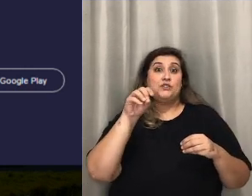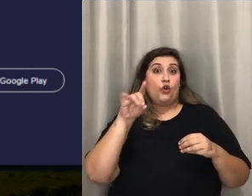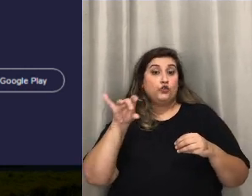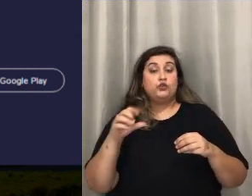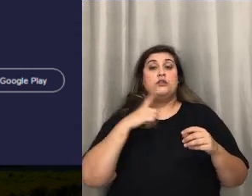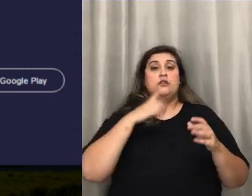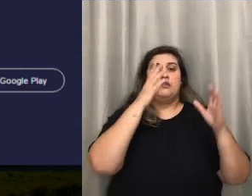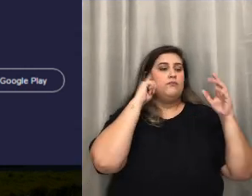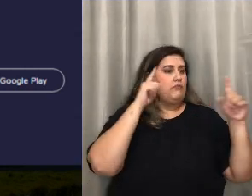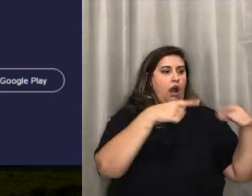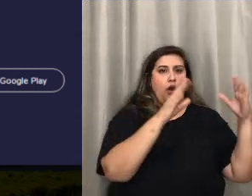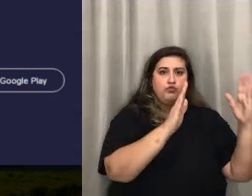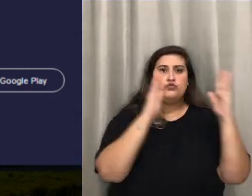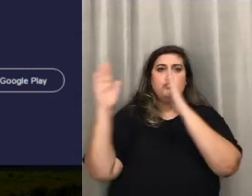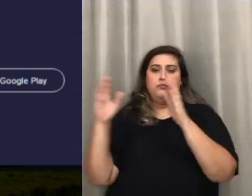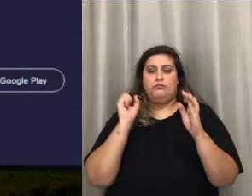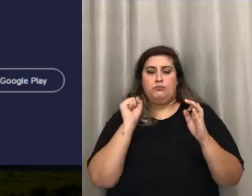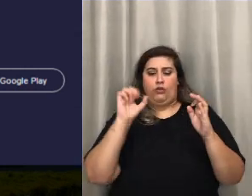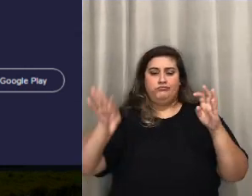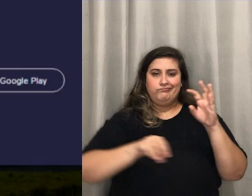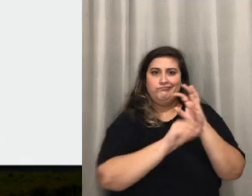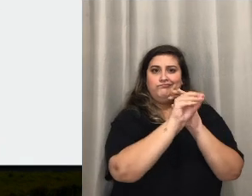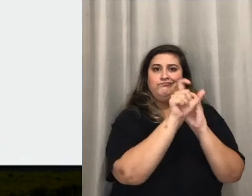episódio entre um áudio e outro.